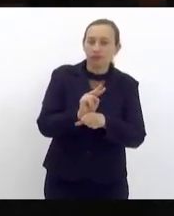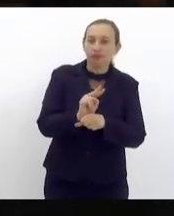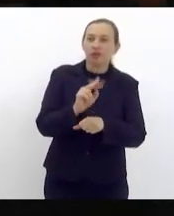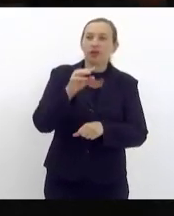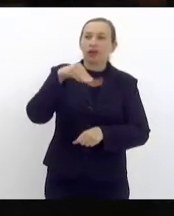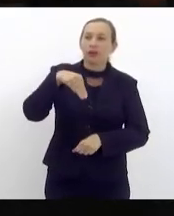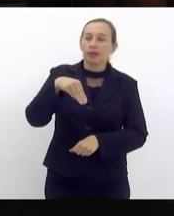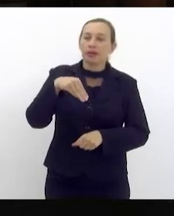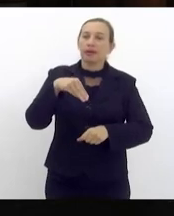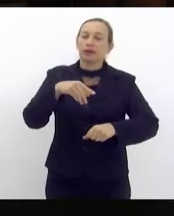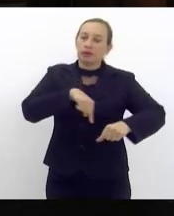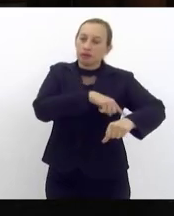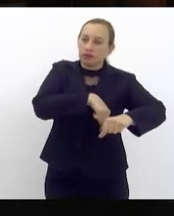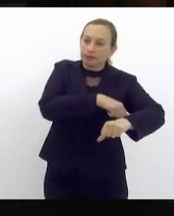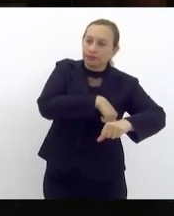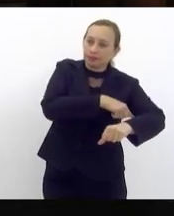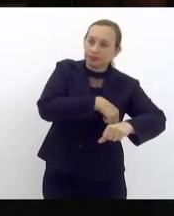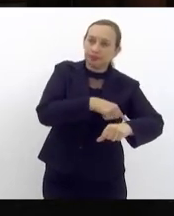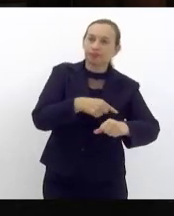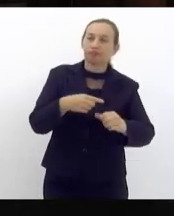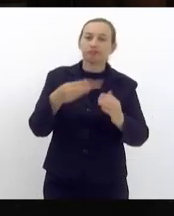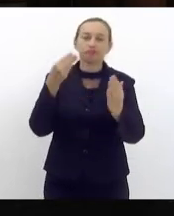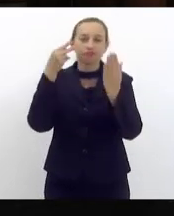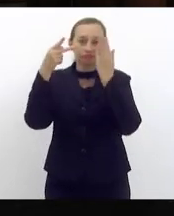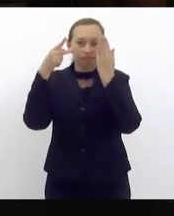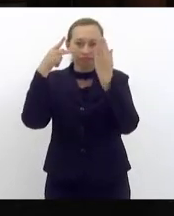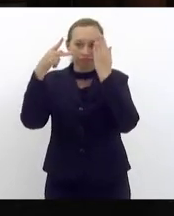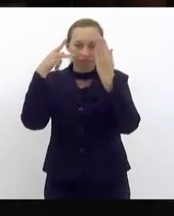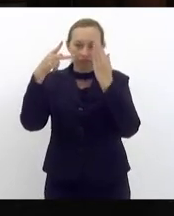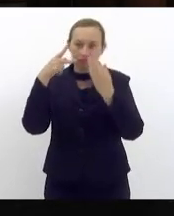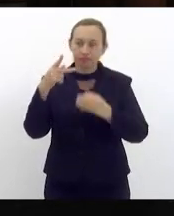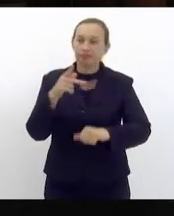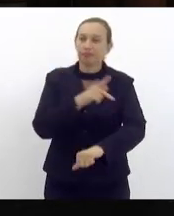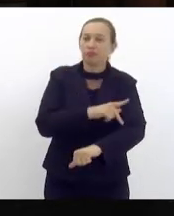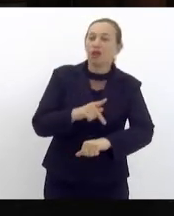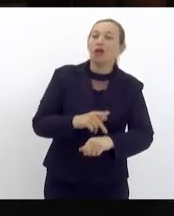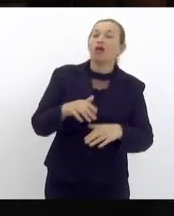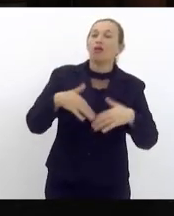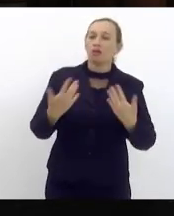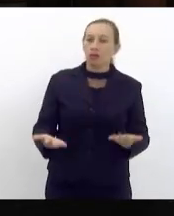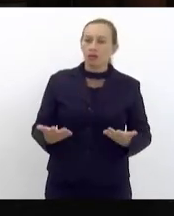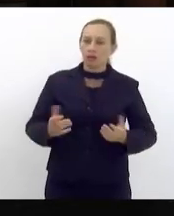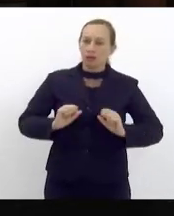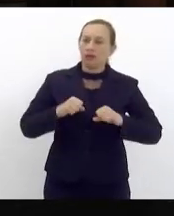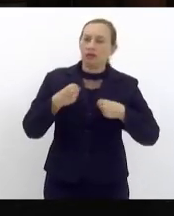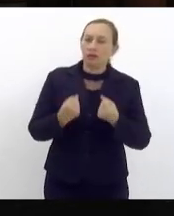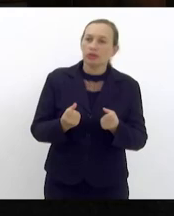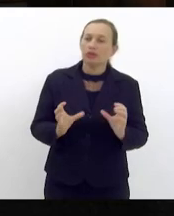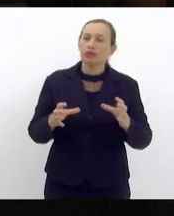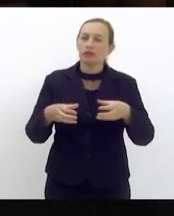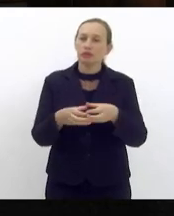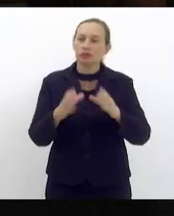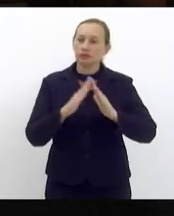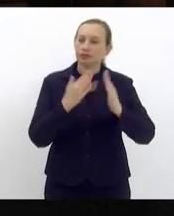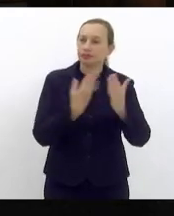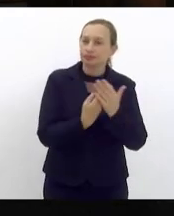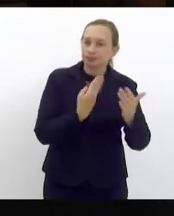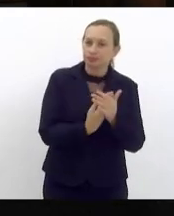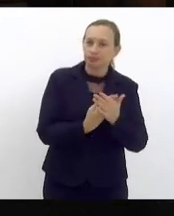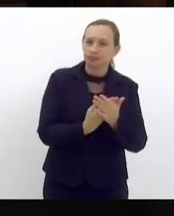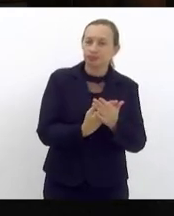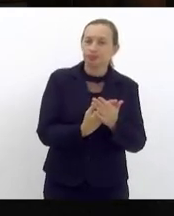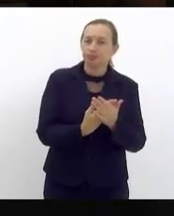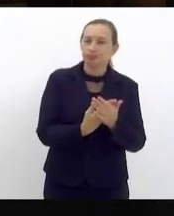pedagogos psicopedagogos então há enorme para fortalecimento da comunidade escolar que